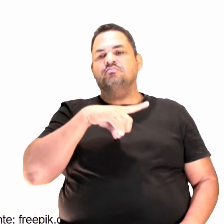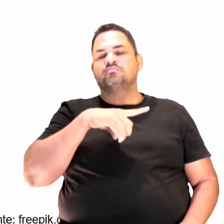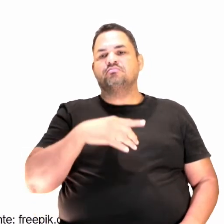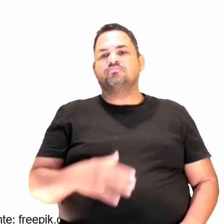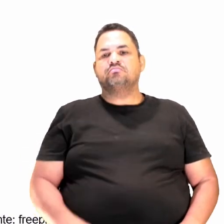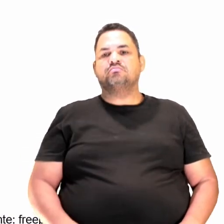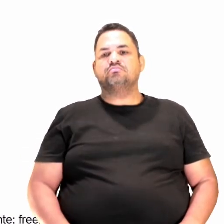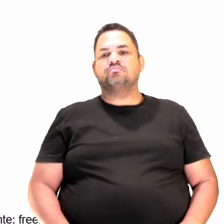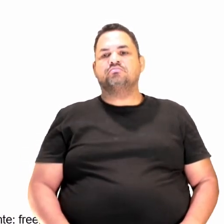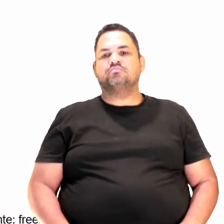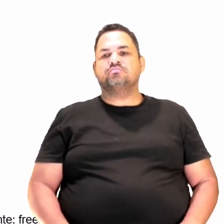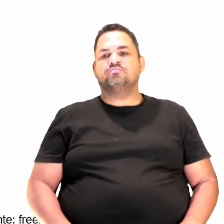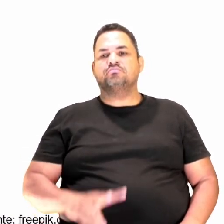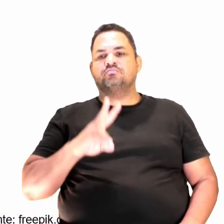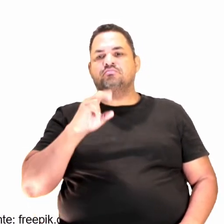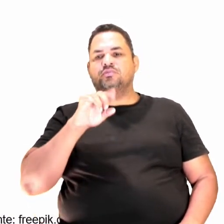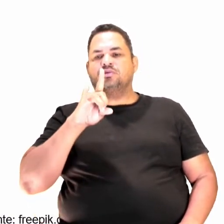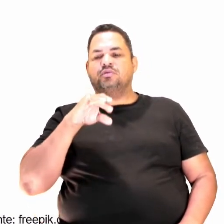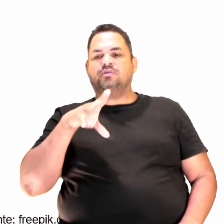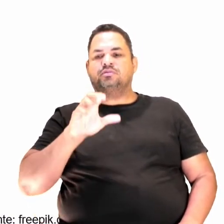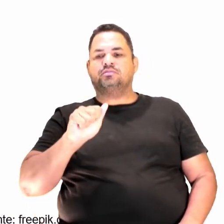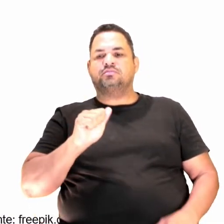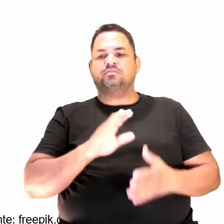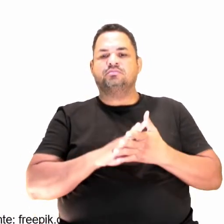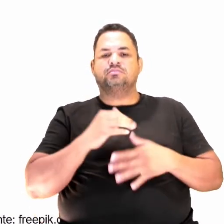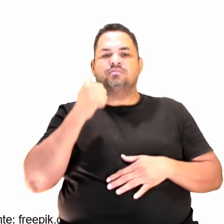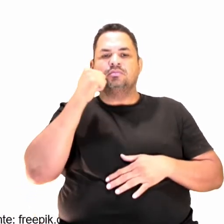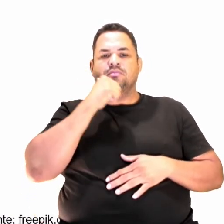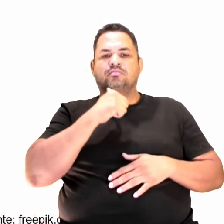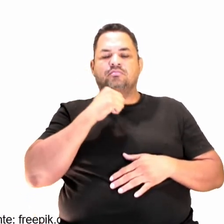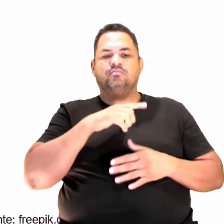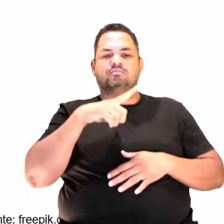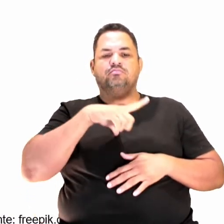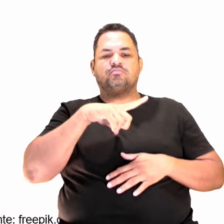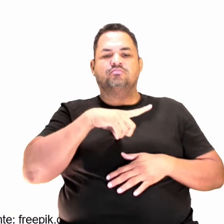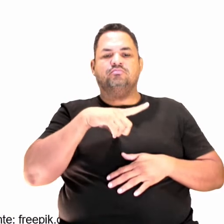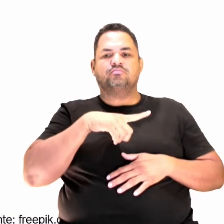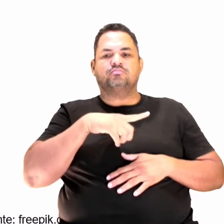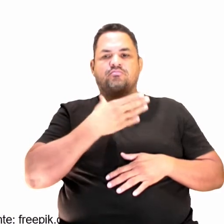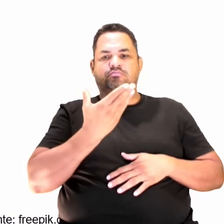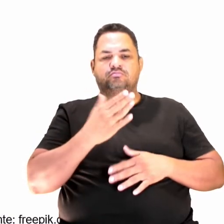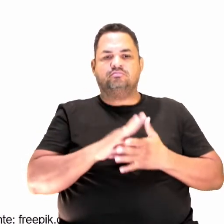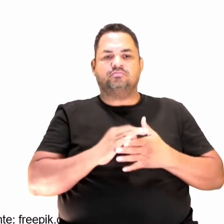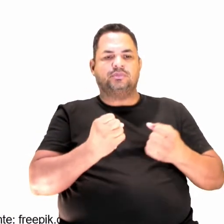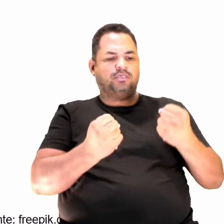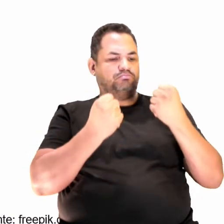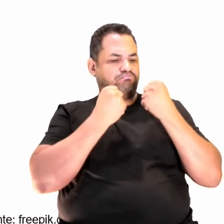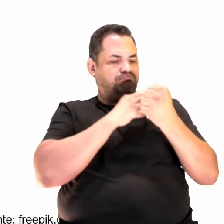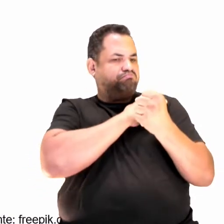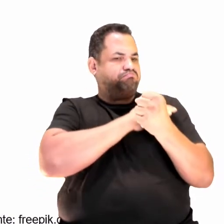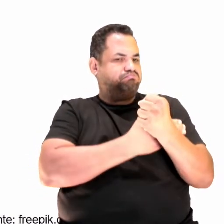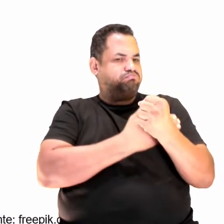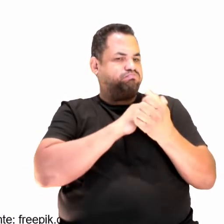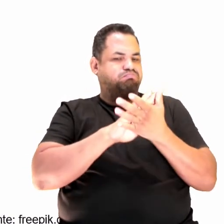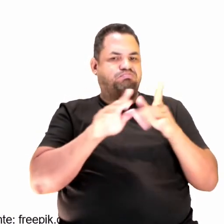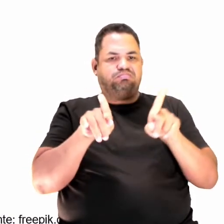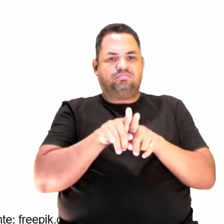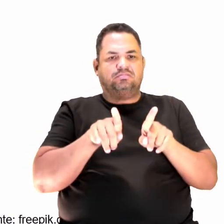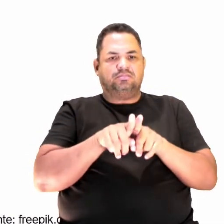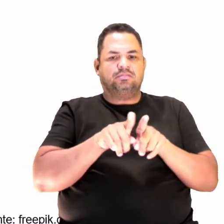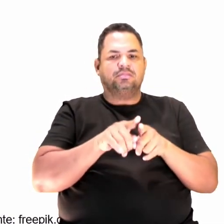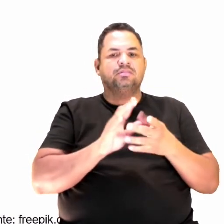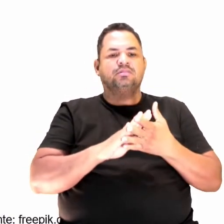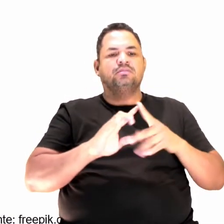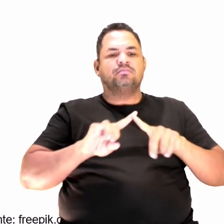from vigorexia, ou seja, as mulheres podem sofrer de vigorexia. Também é